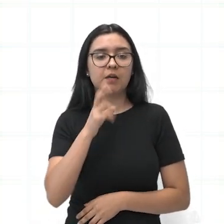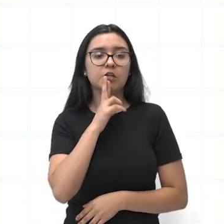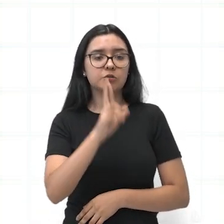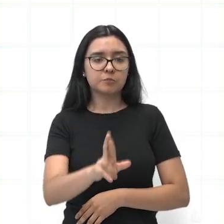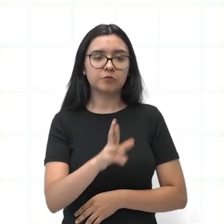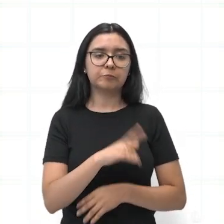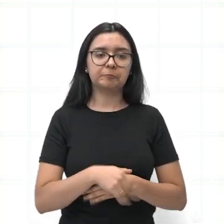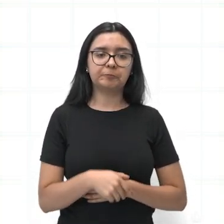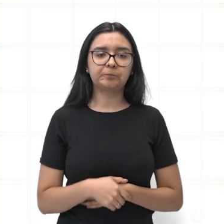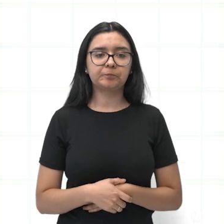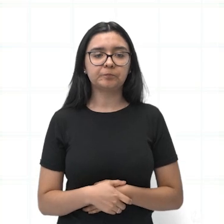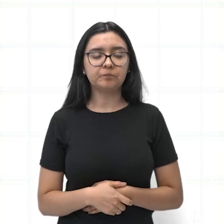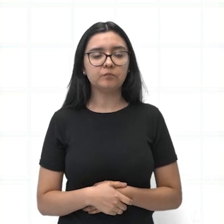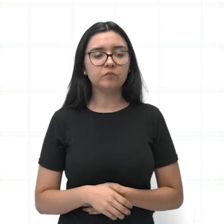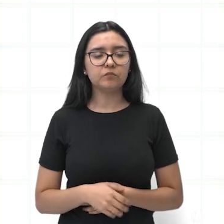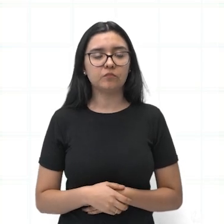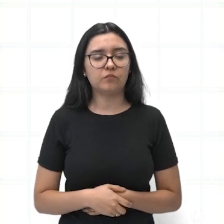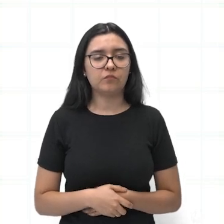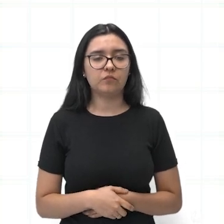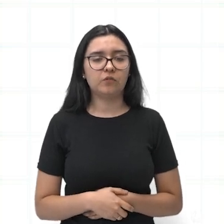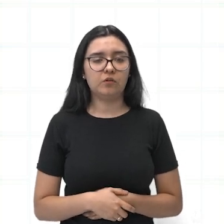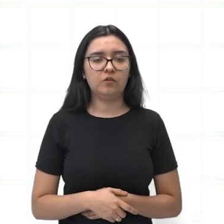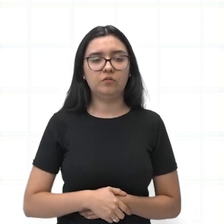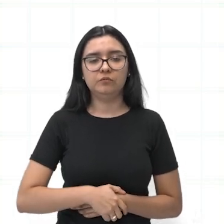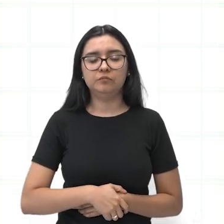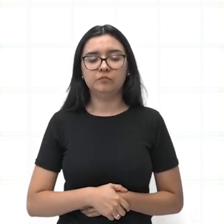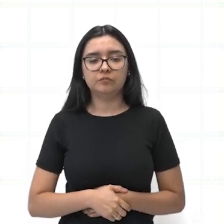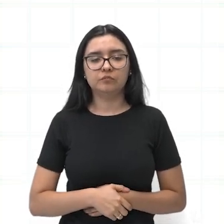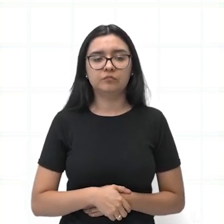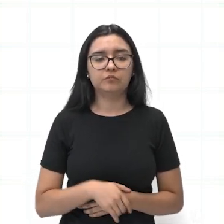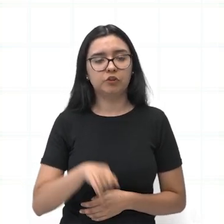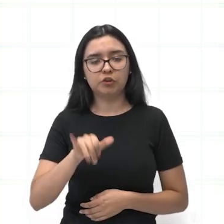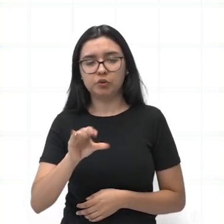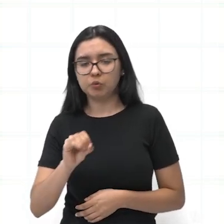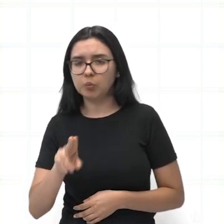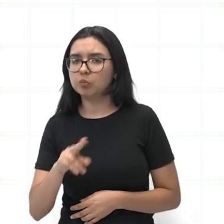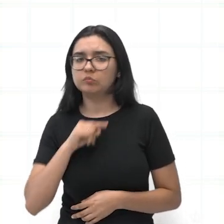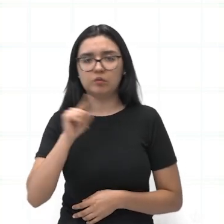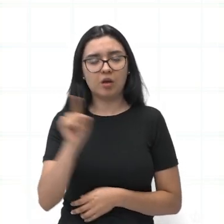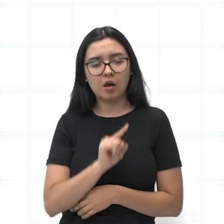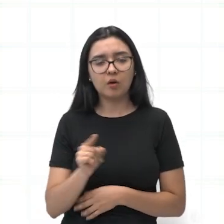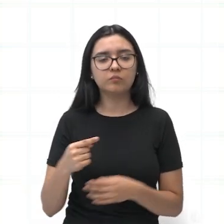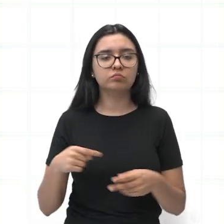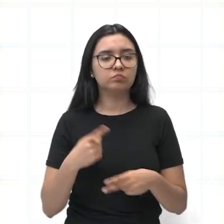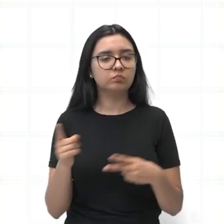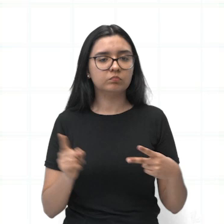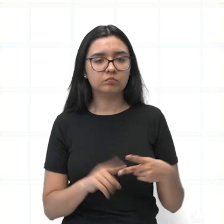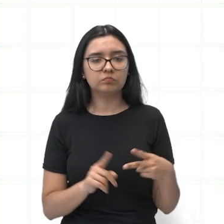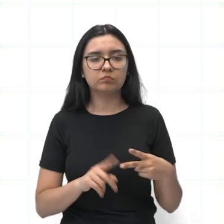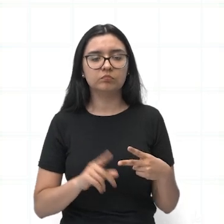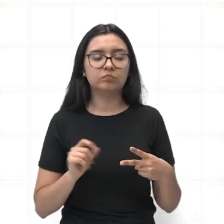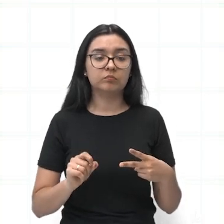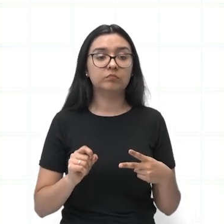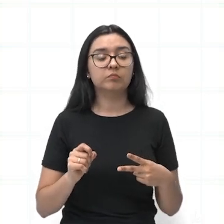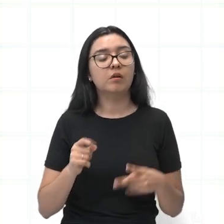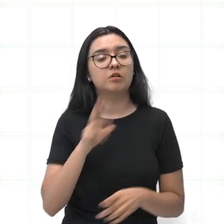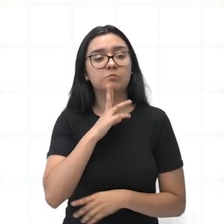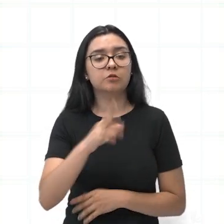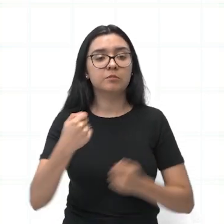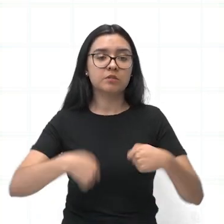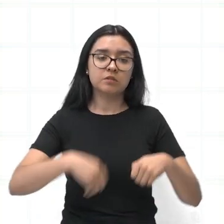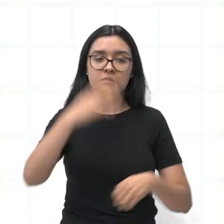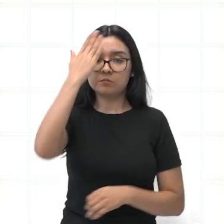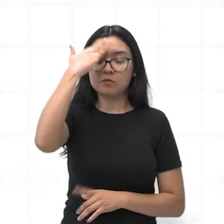não tem they aqui. Não vou usar o you, porque não tem o you e assim por diante. Para responder, tem que olhar o